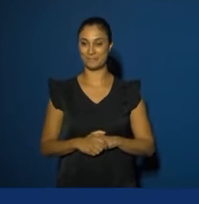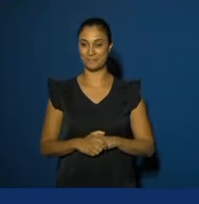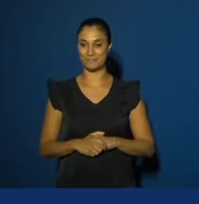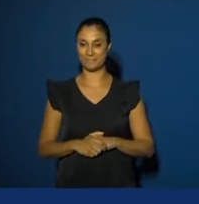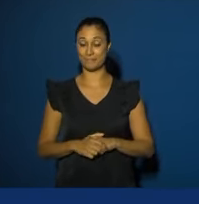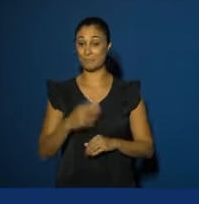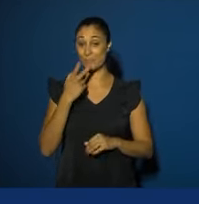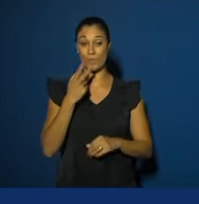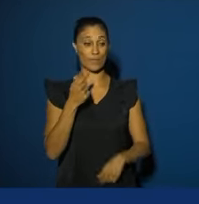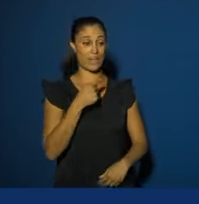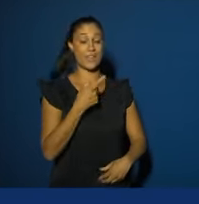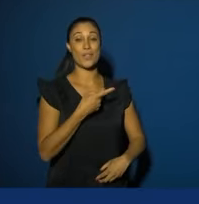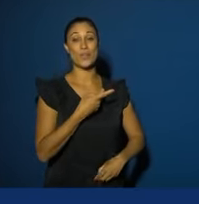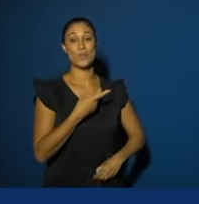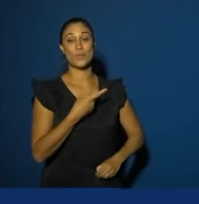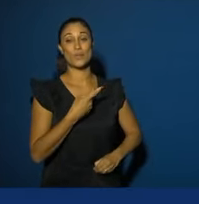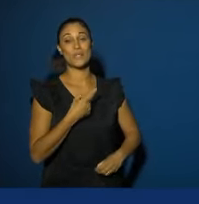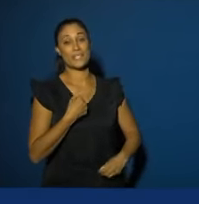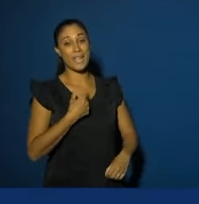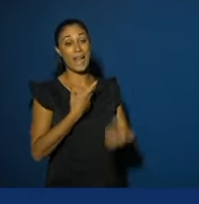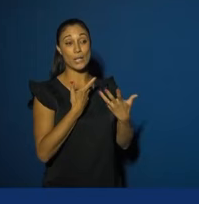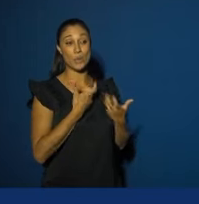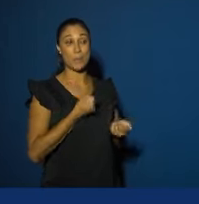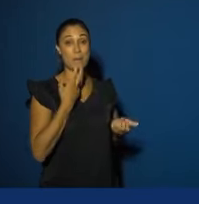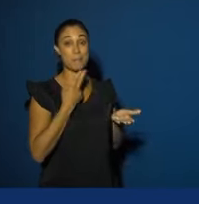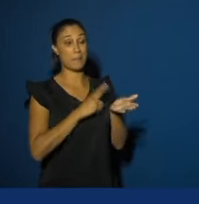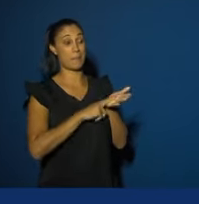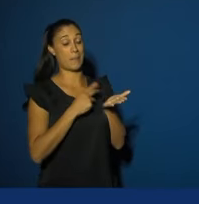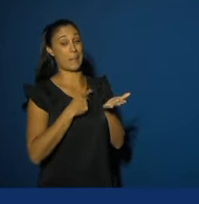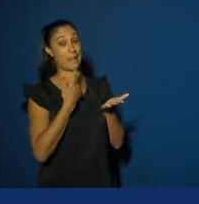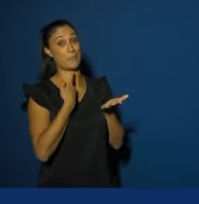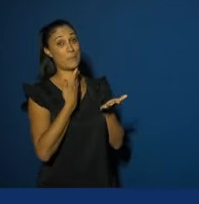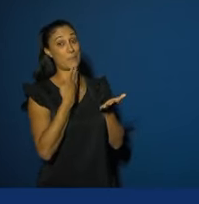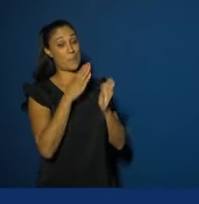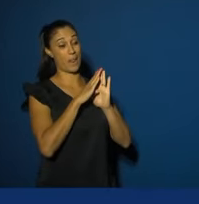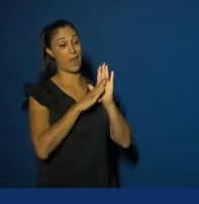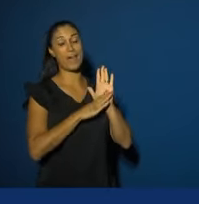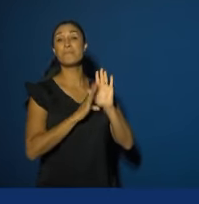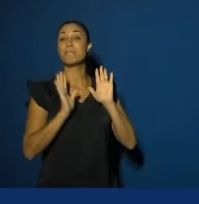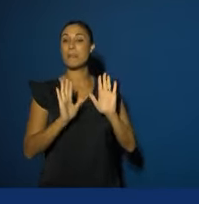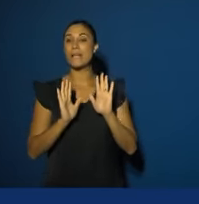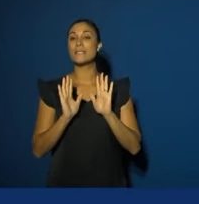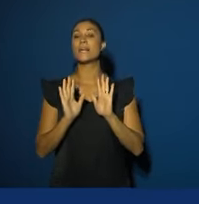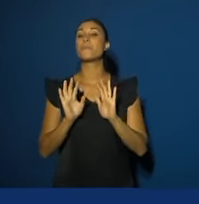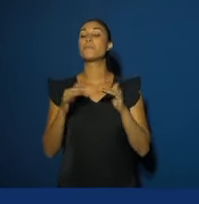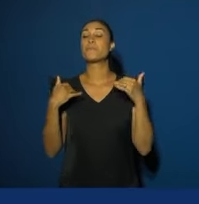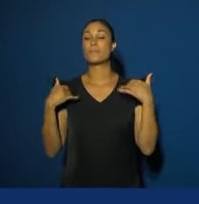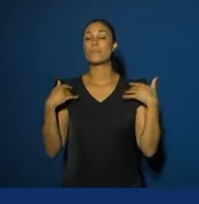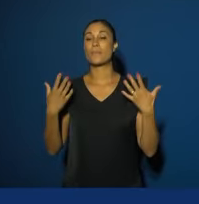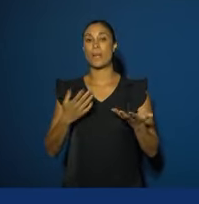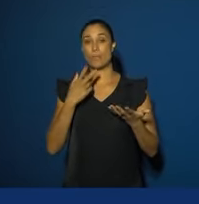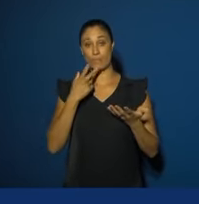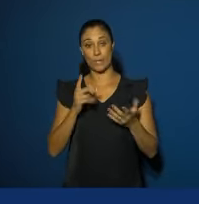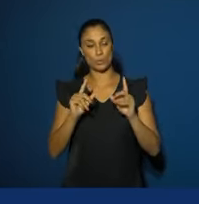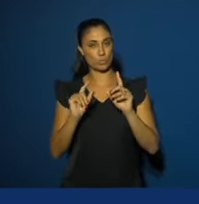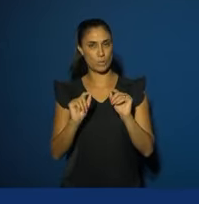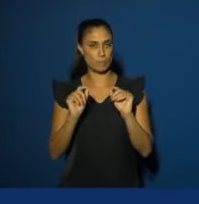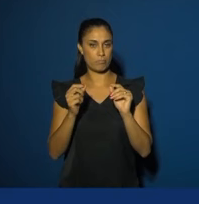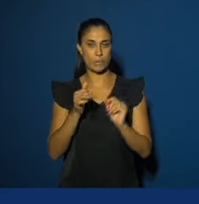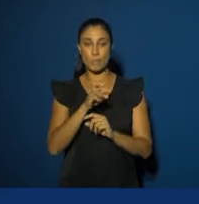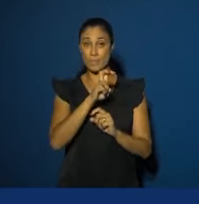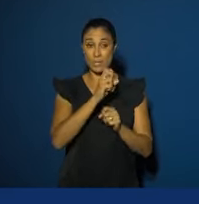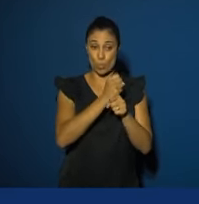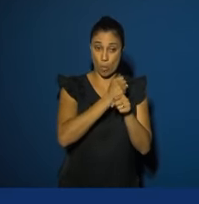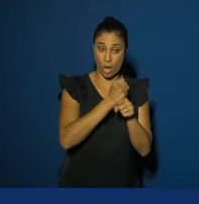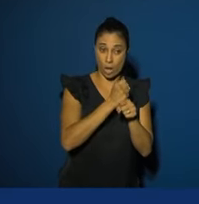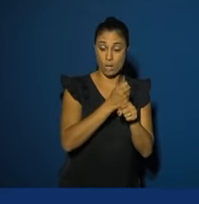O Guilherme tava falando que a gente ia seguir o BO eu falei assim nossa difícil eu seguir ele mas enfim acho que falando um pouco aqui dos últimos